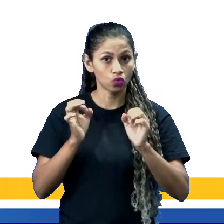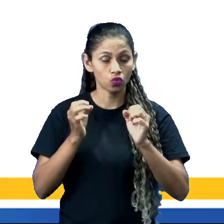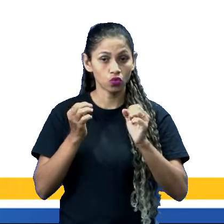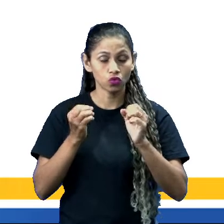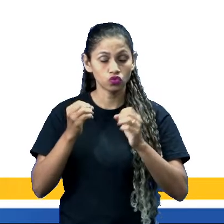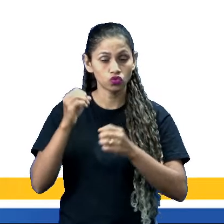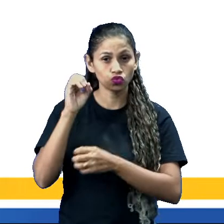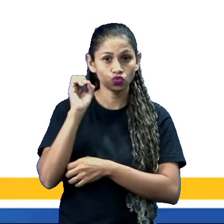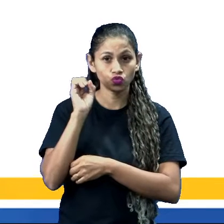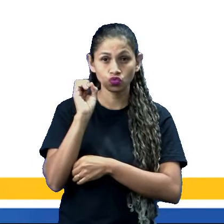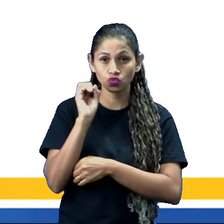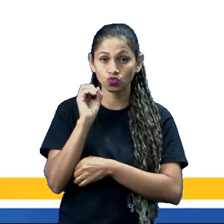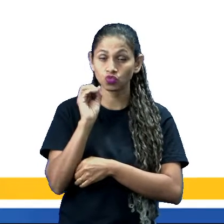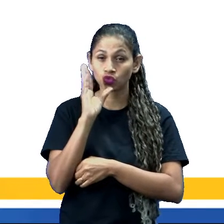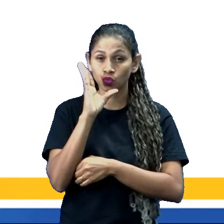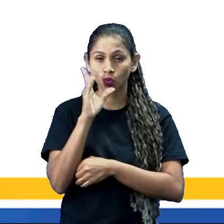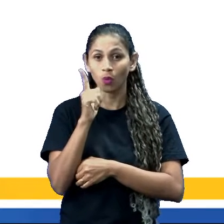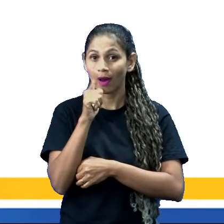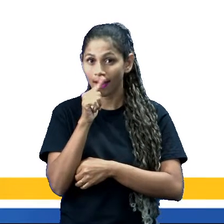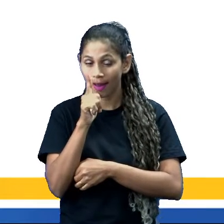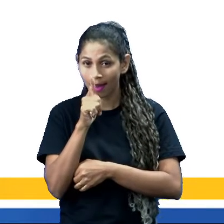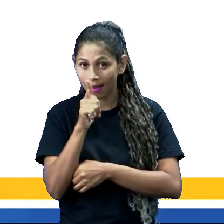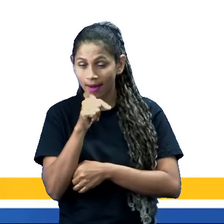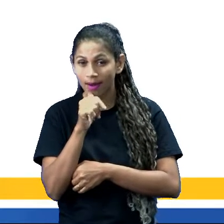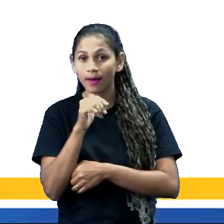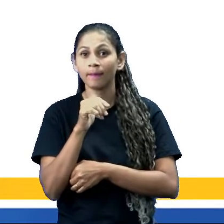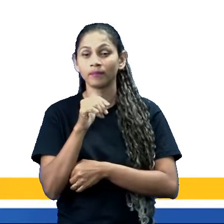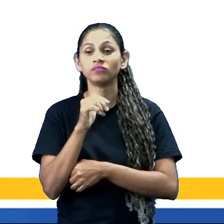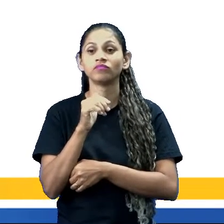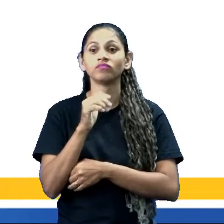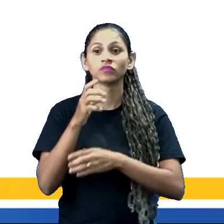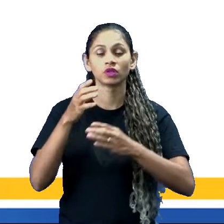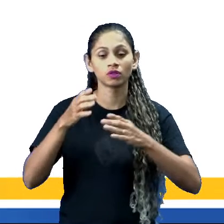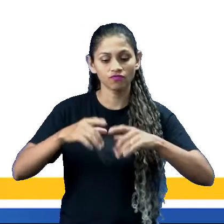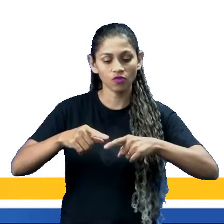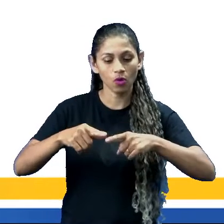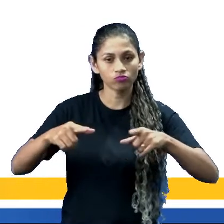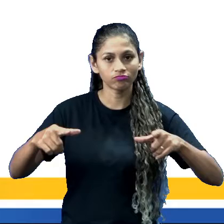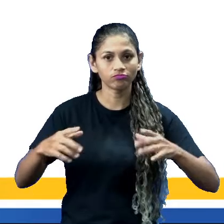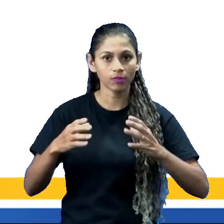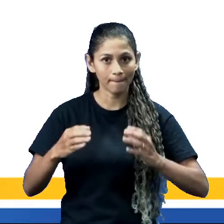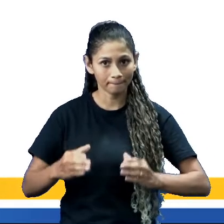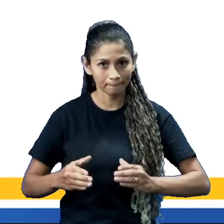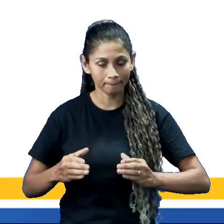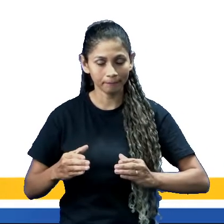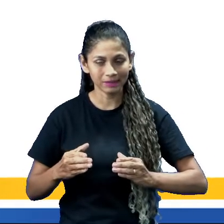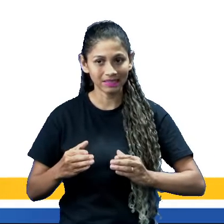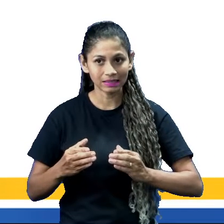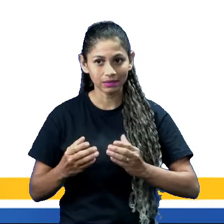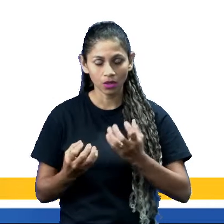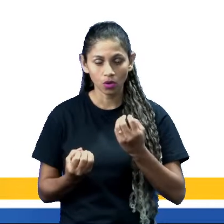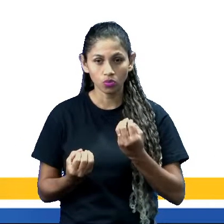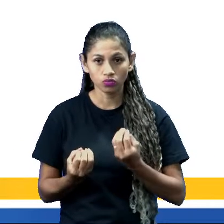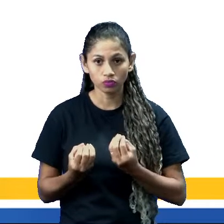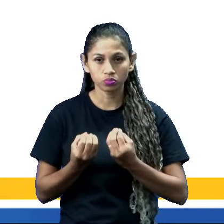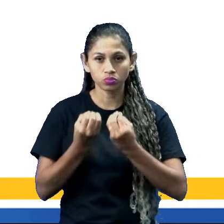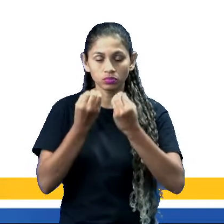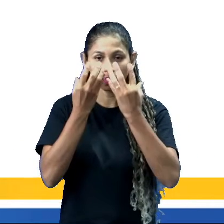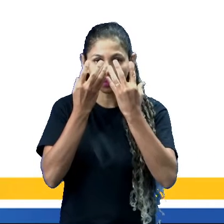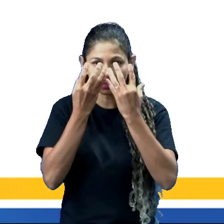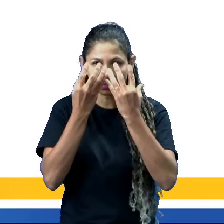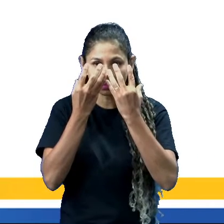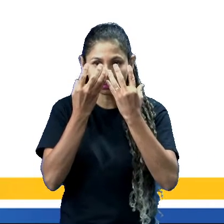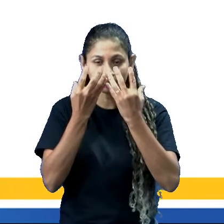chuveiros de média pressão que fica acoplado a uma bacia metálica cujo ângulo vai permitir o quê? O direcionamento correto